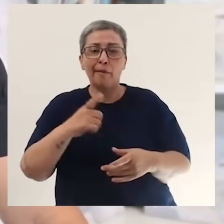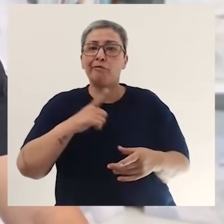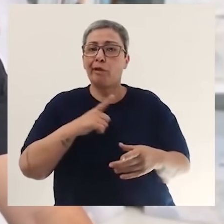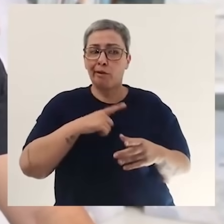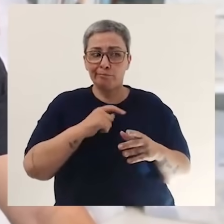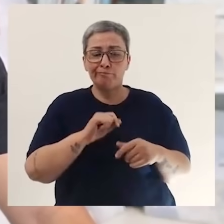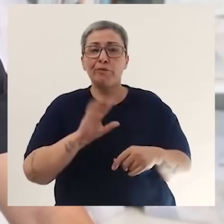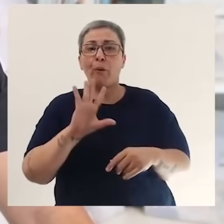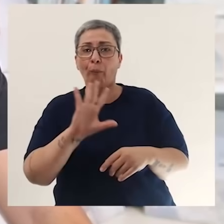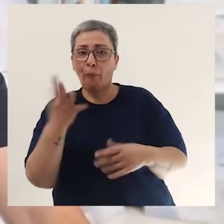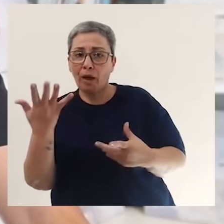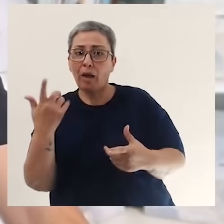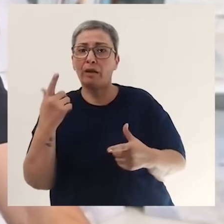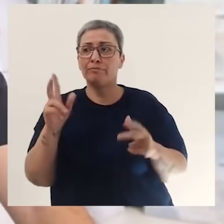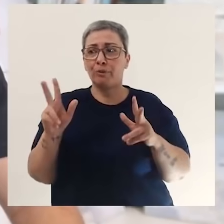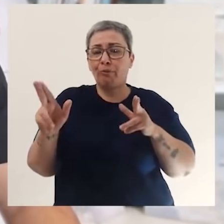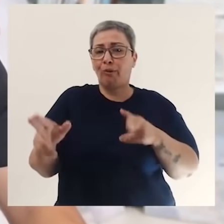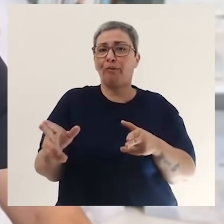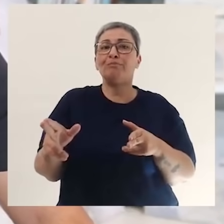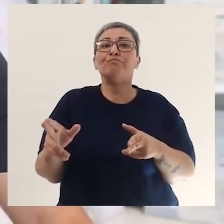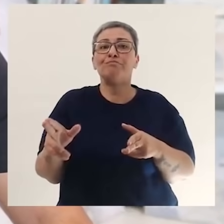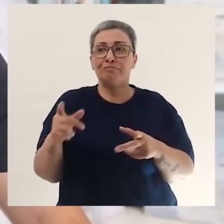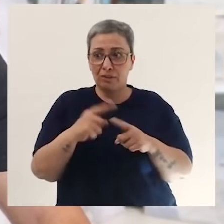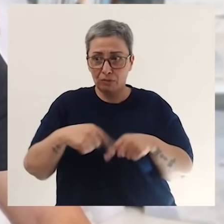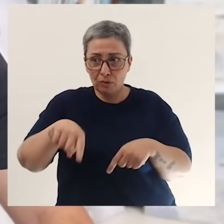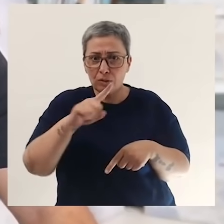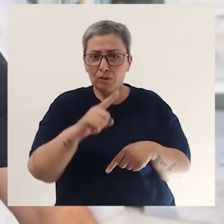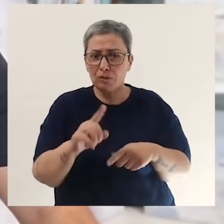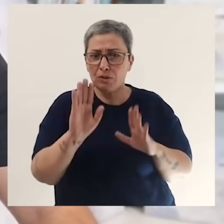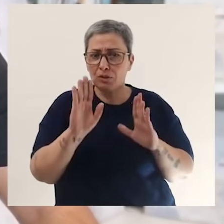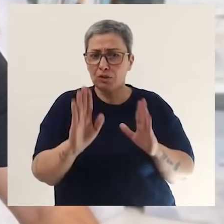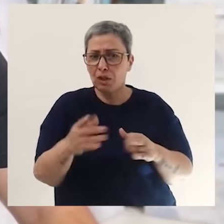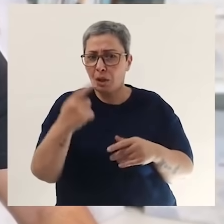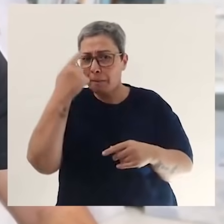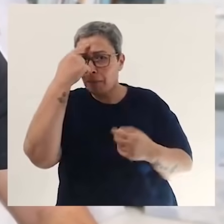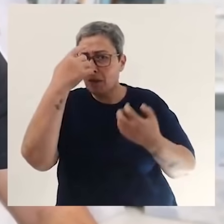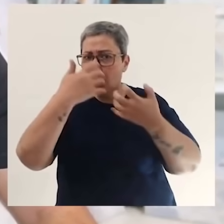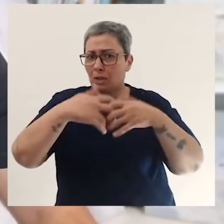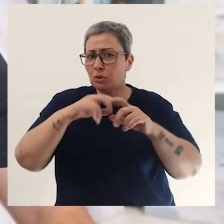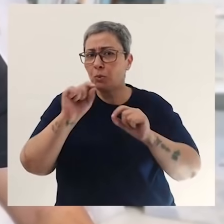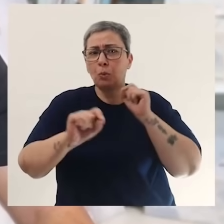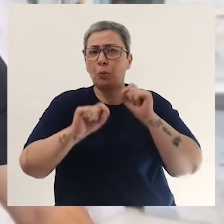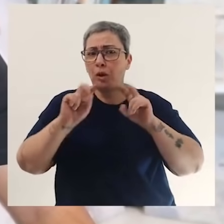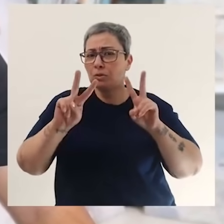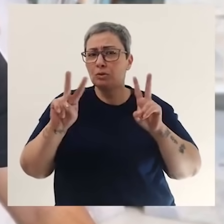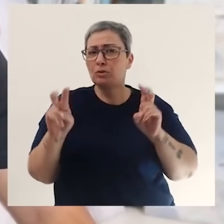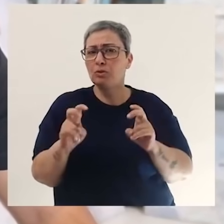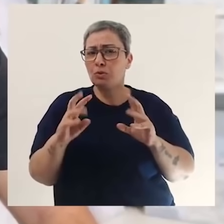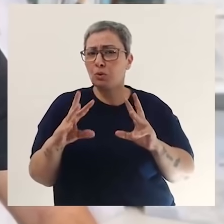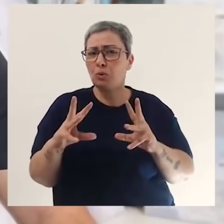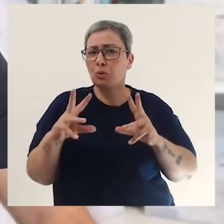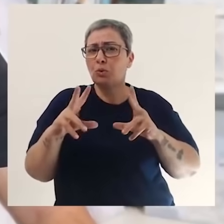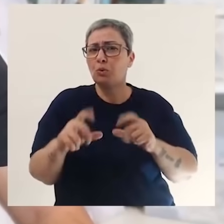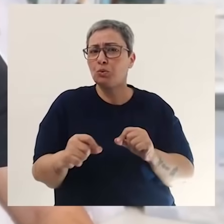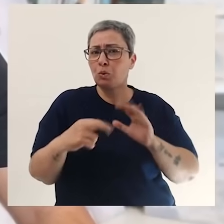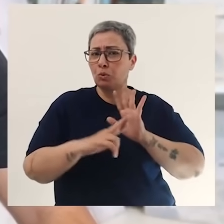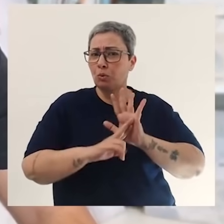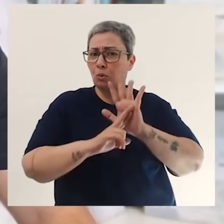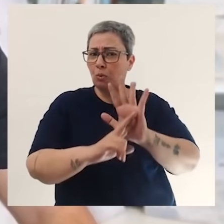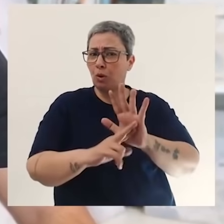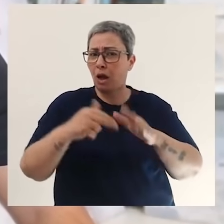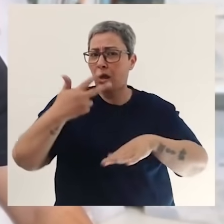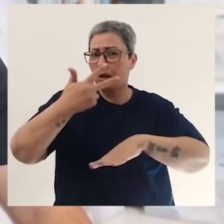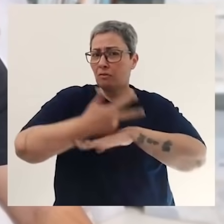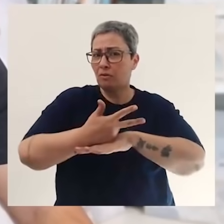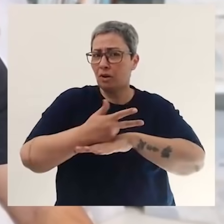situações semelhantes a essa? E você, o que pensa sobre isso? Por tudo aquilo que representou o vídeo que o